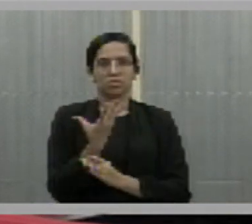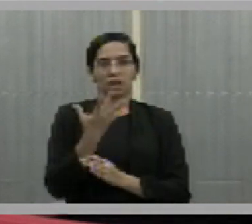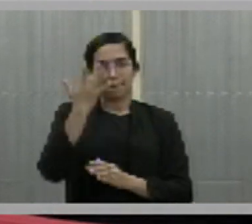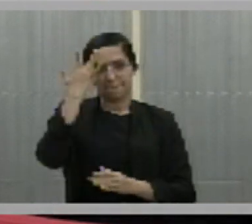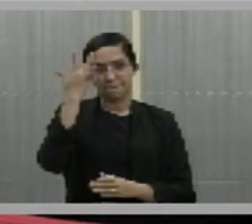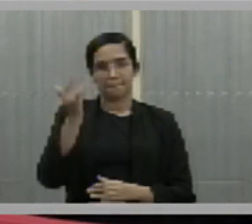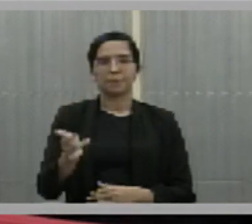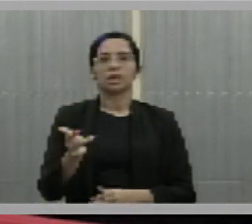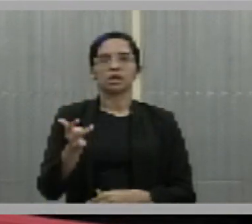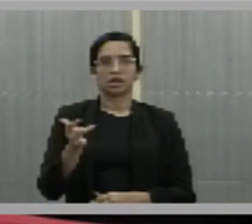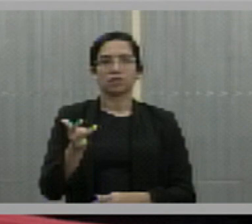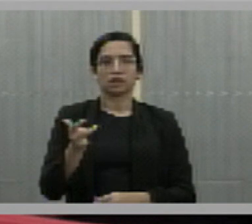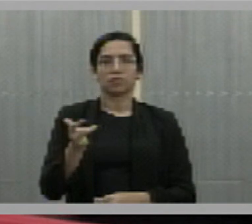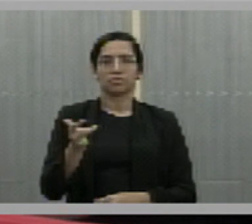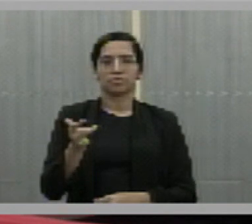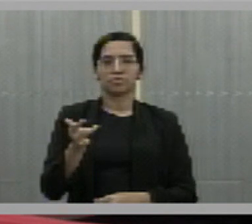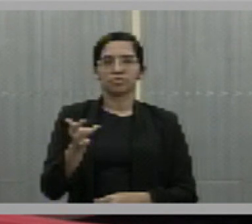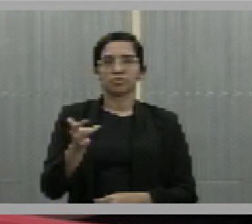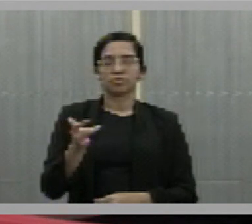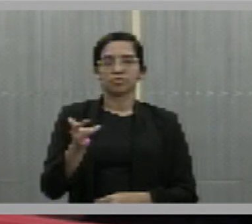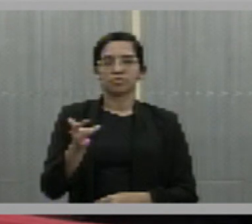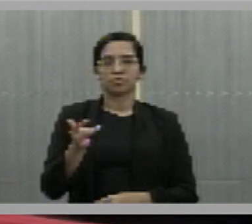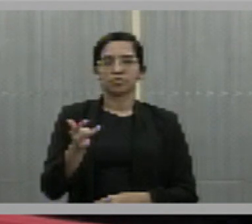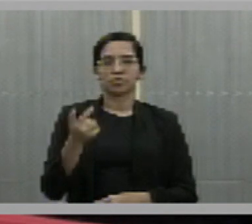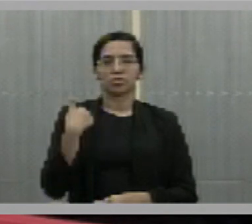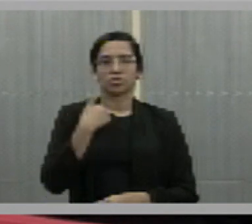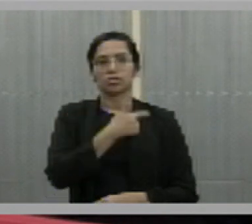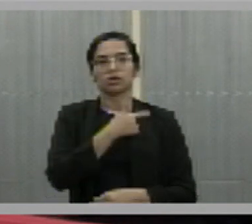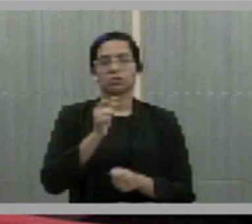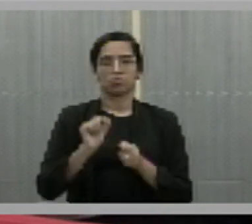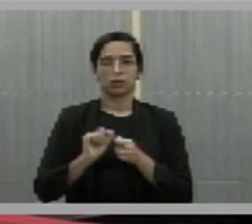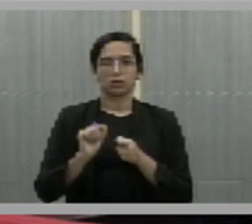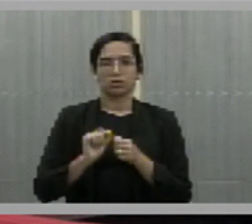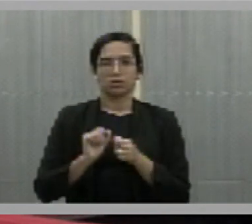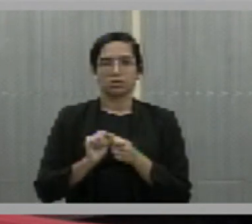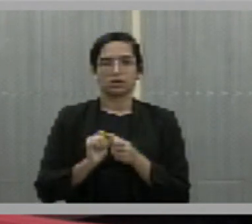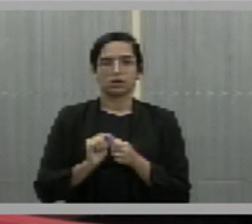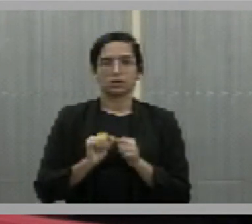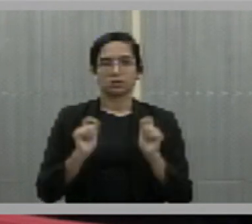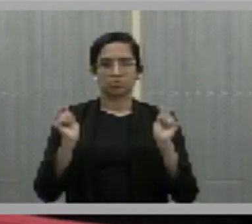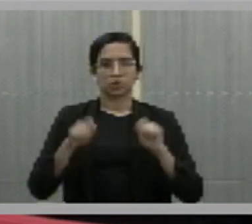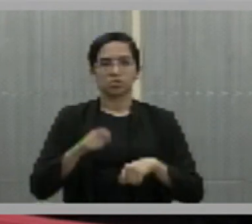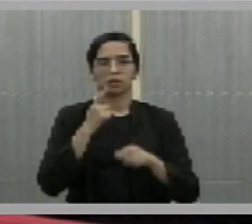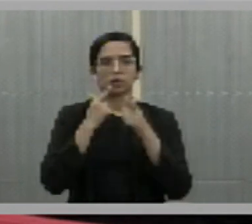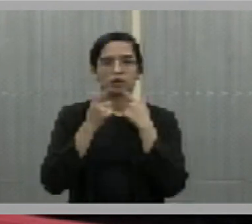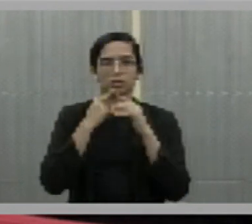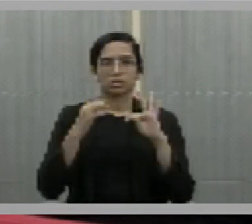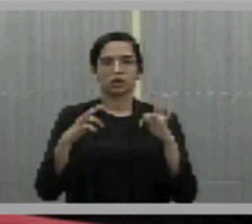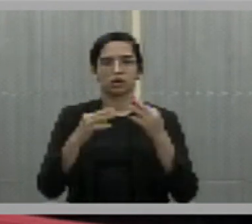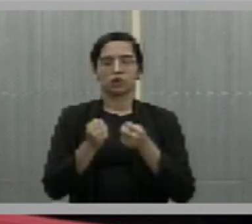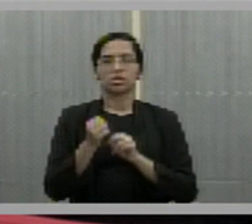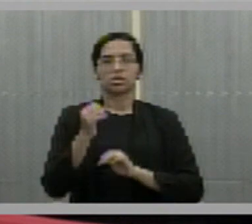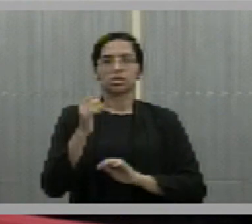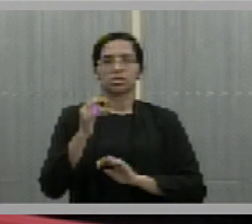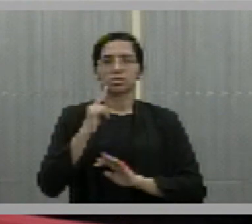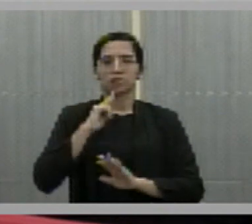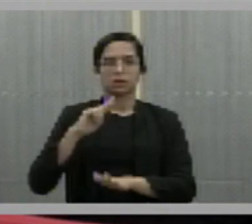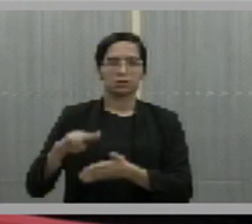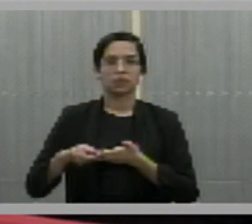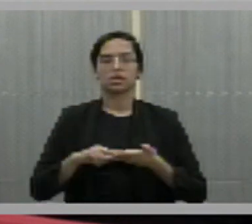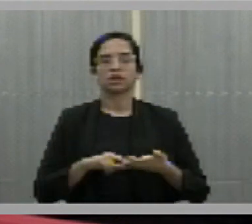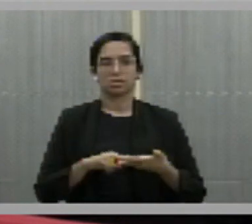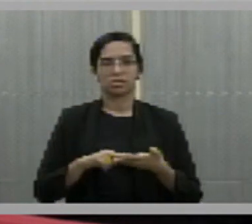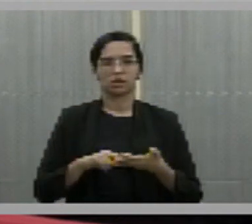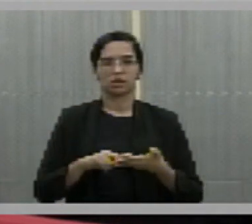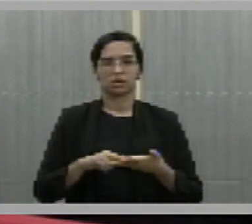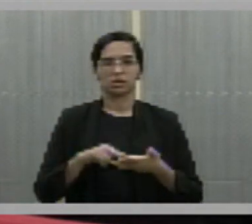vamos fazer isso aqui, para que a gente possa efetivamente fazer tramitar todas as matérias que vierem para